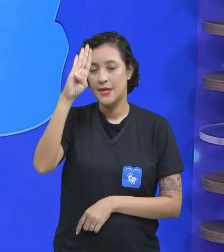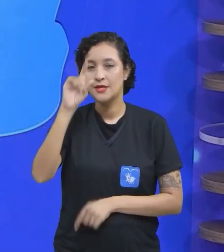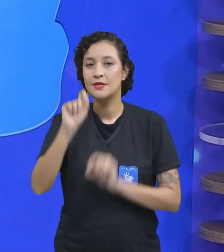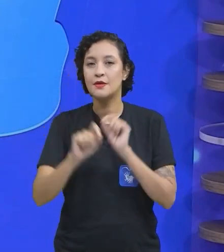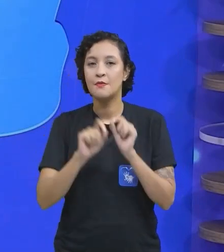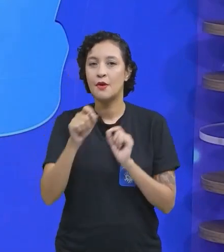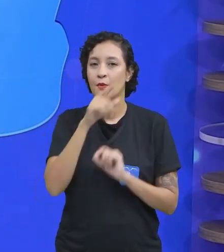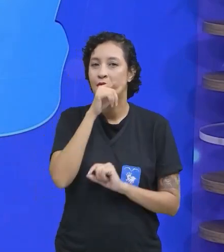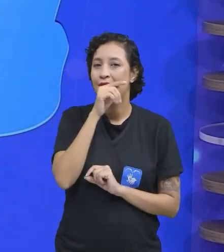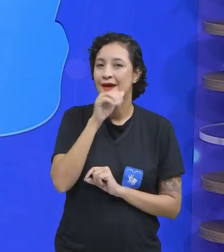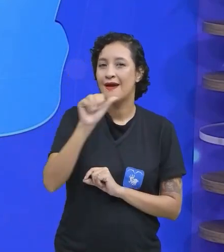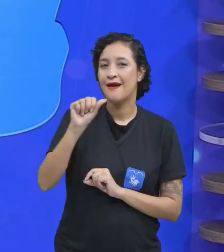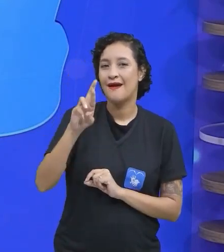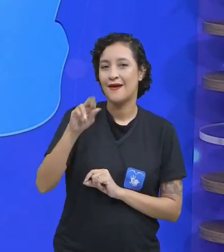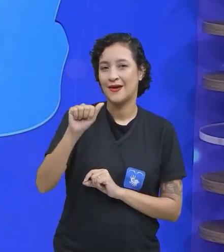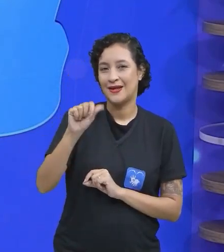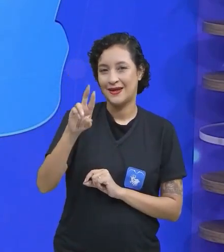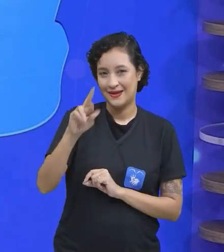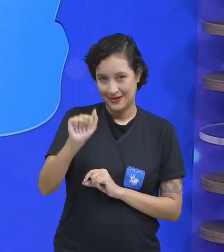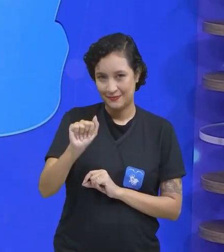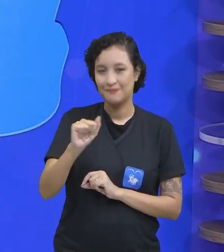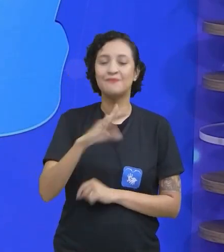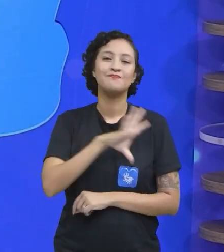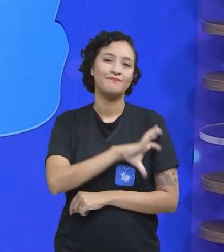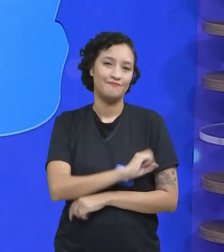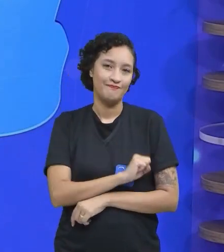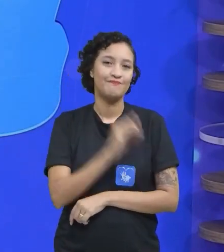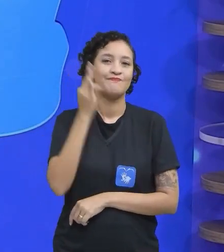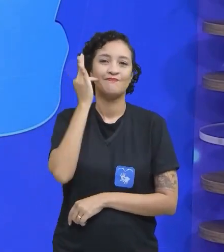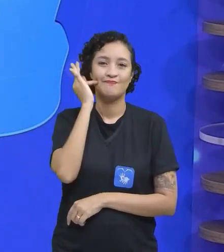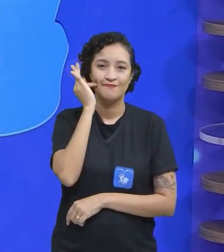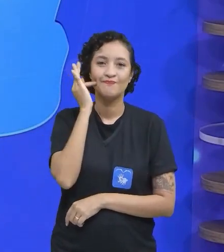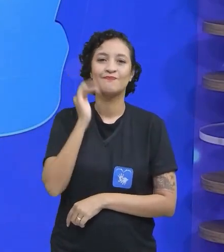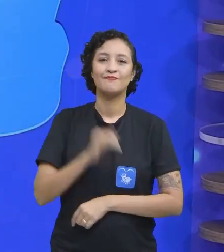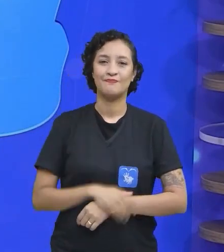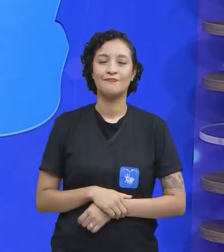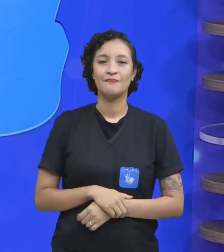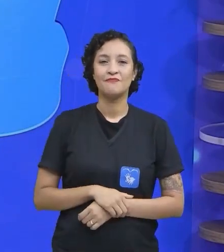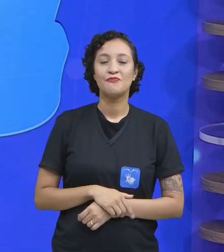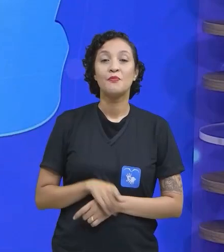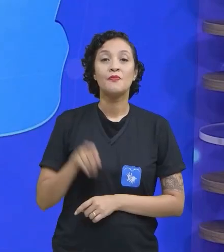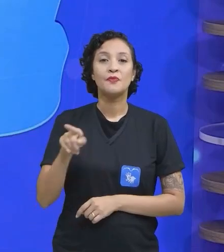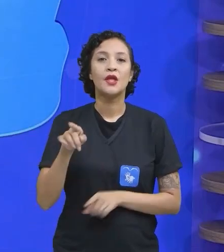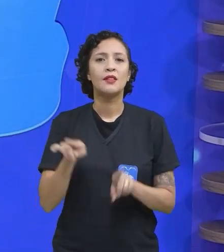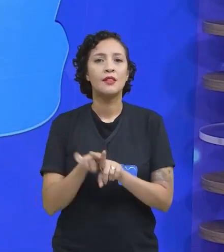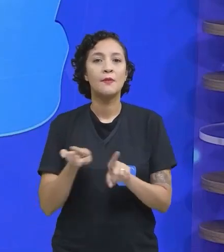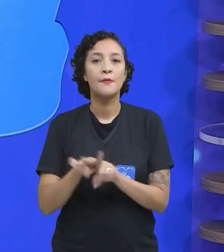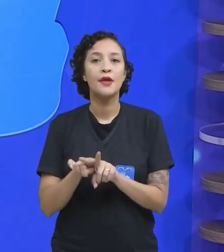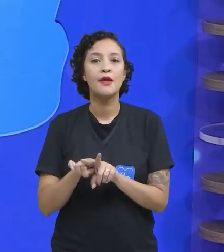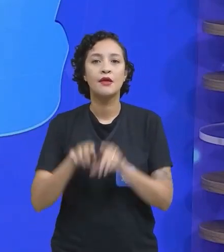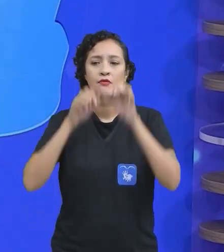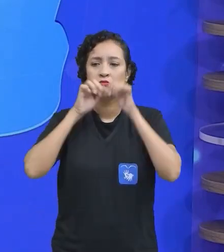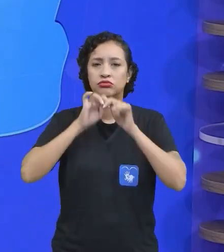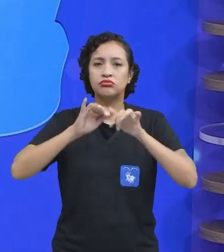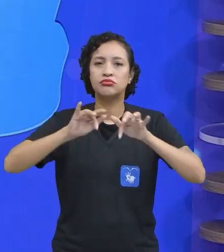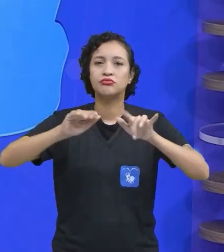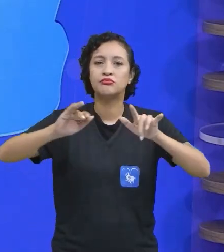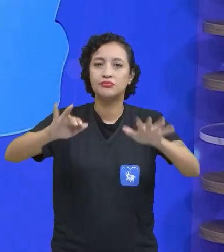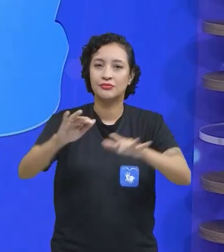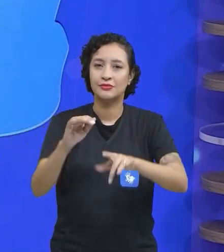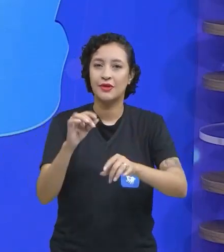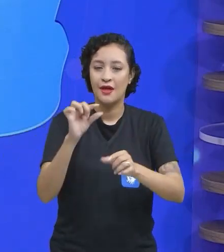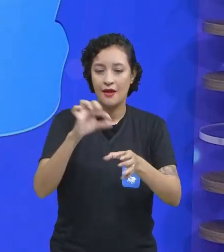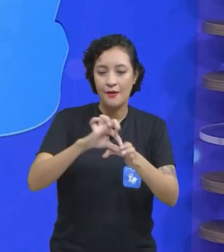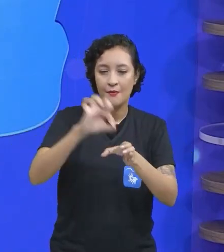região, entre outras. Para que elas também, elas distribuem também sementes, né? Para que gere